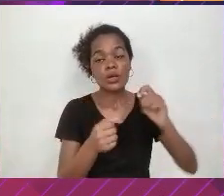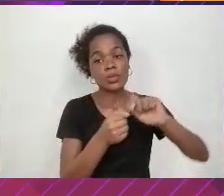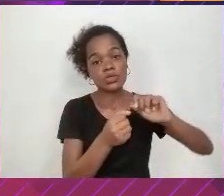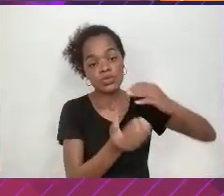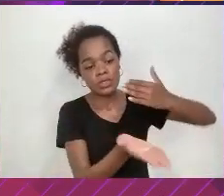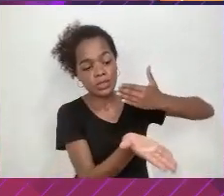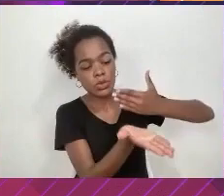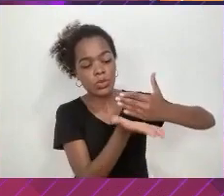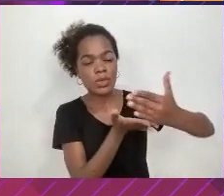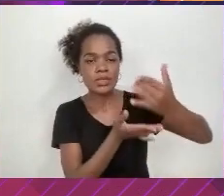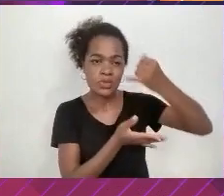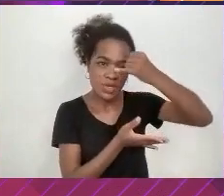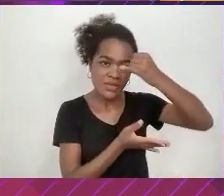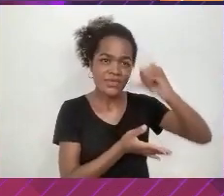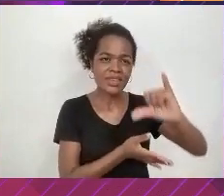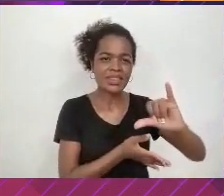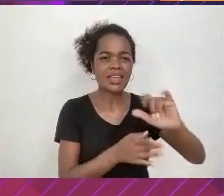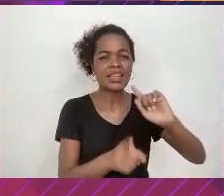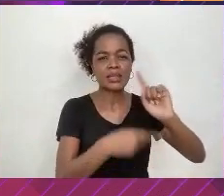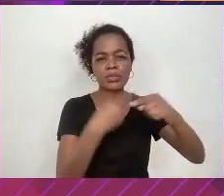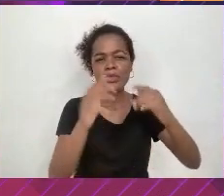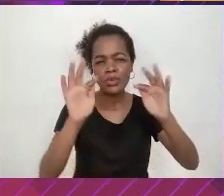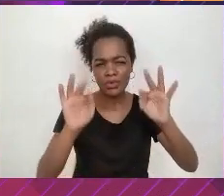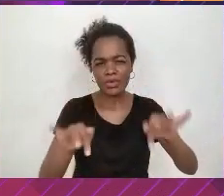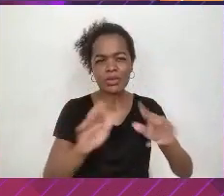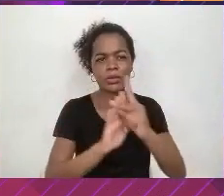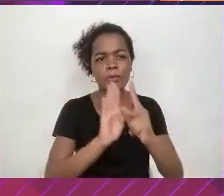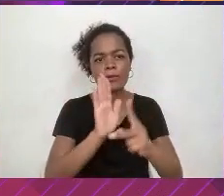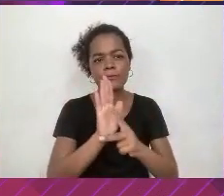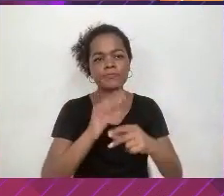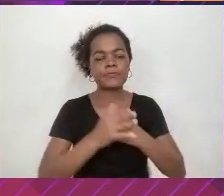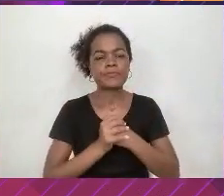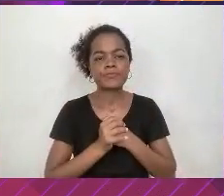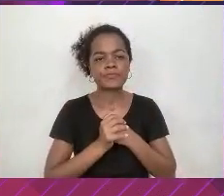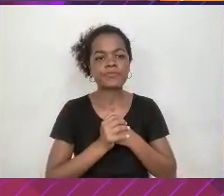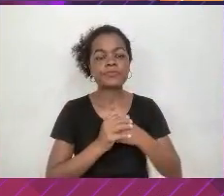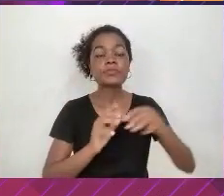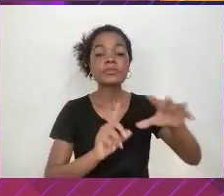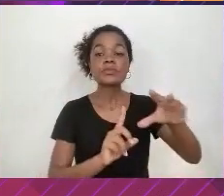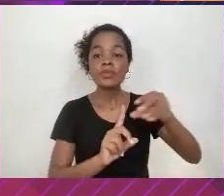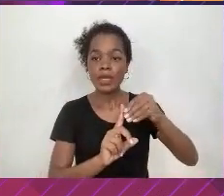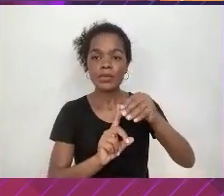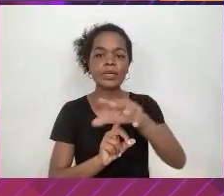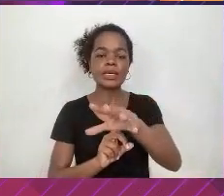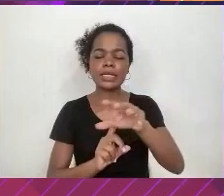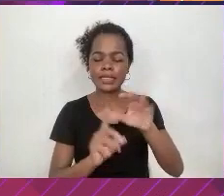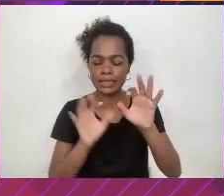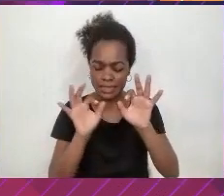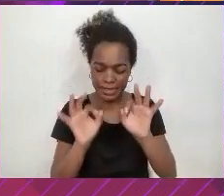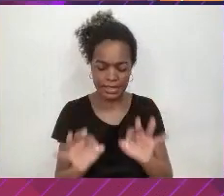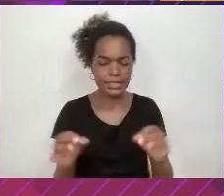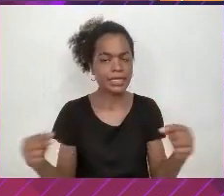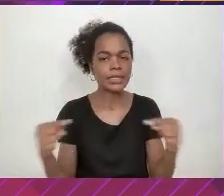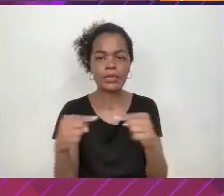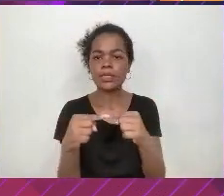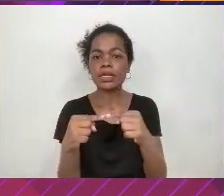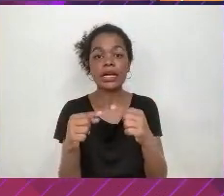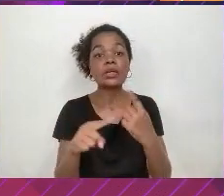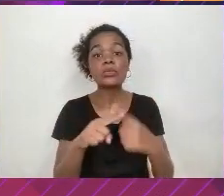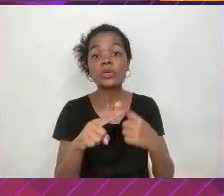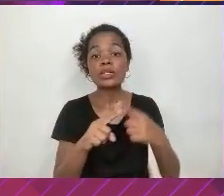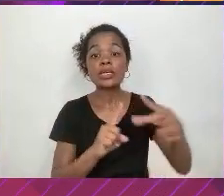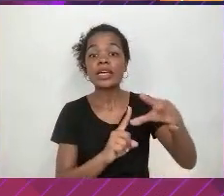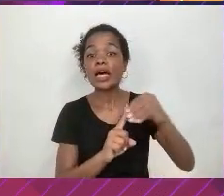não ficar aquele gargalo lá no final do projeto. Então, a API está, sim, com o comportamento correto. Ela identificou que